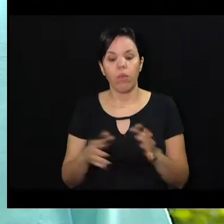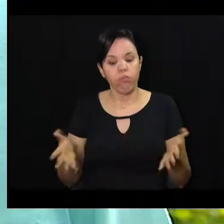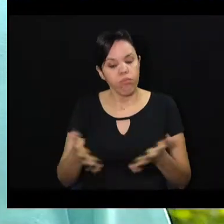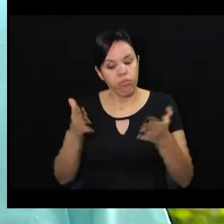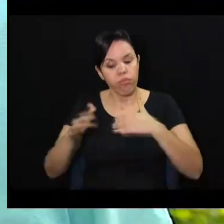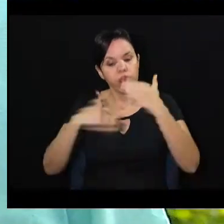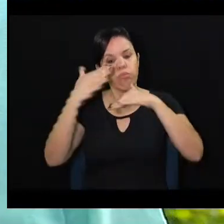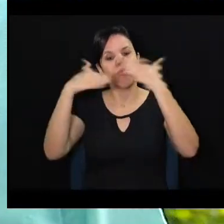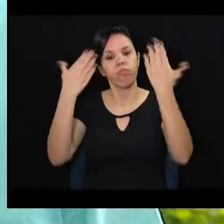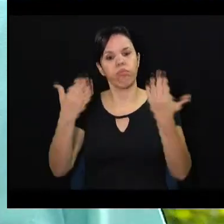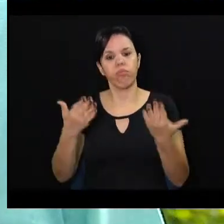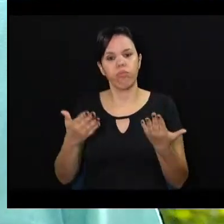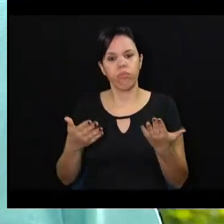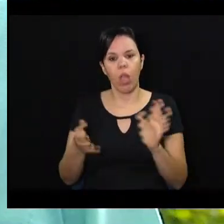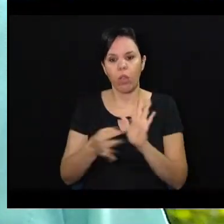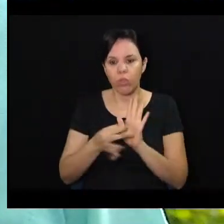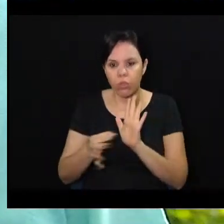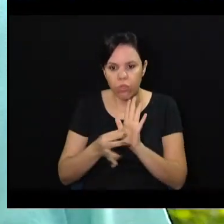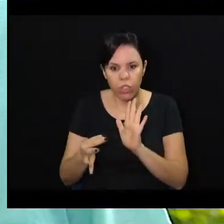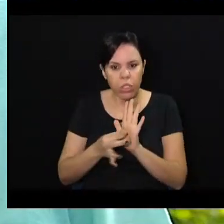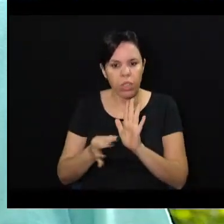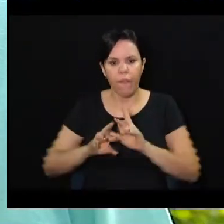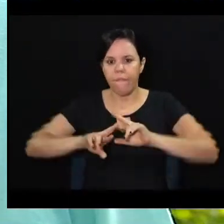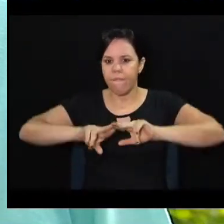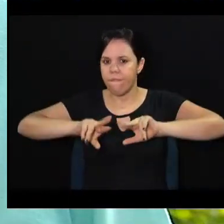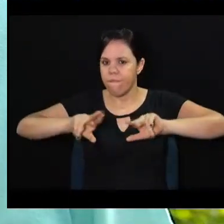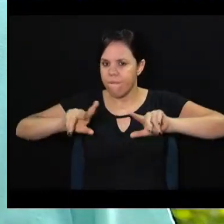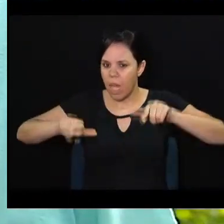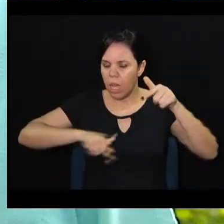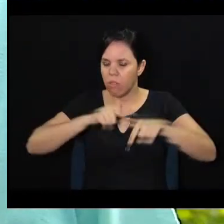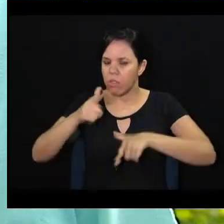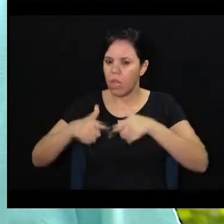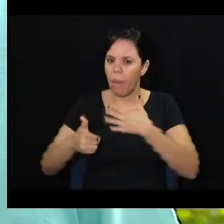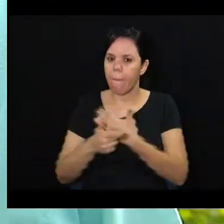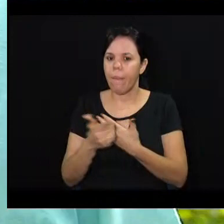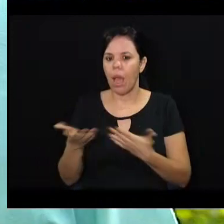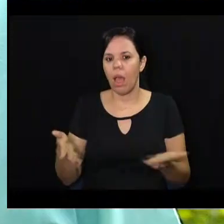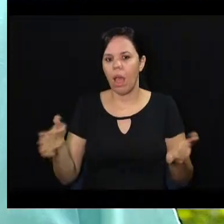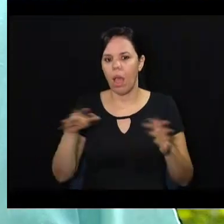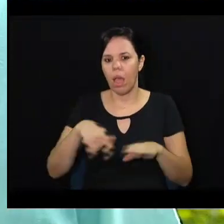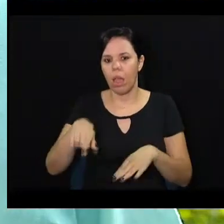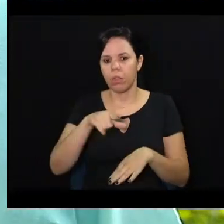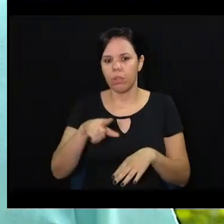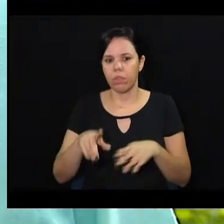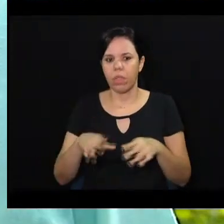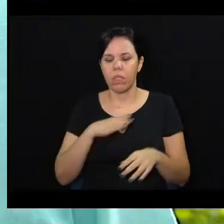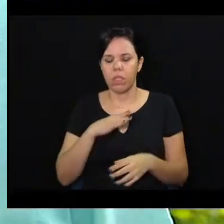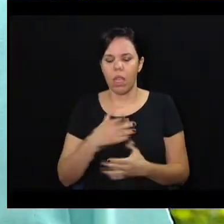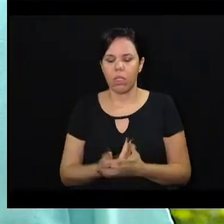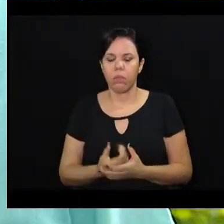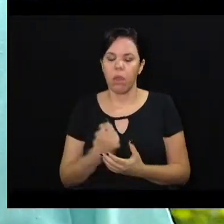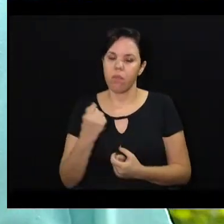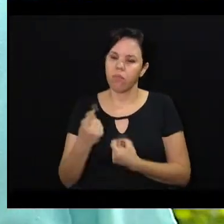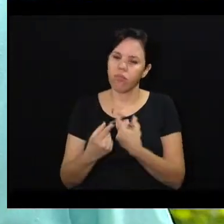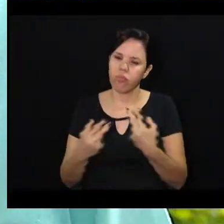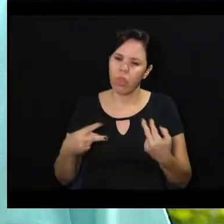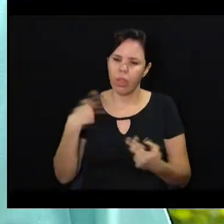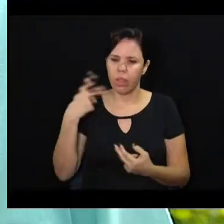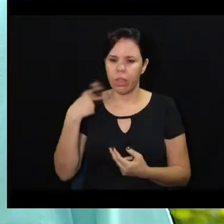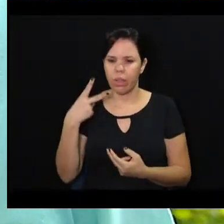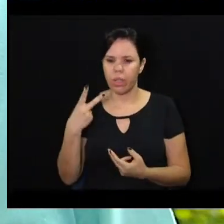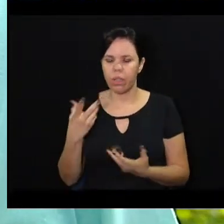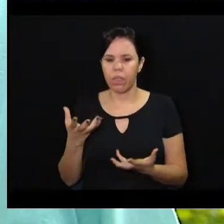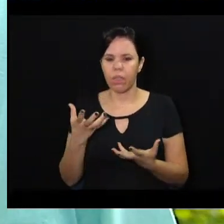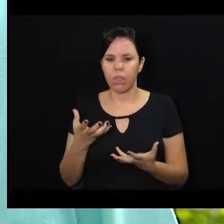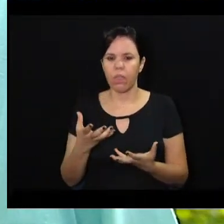Então ele faz sugestões aos diversos atores da municipalidade. até, em alguns casos, aos vereadores que